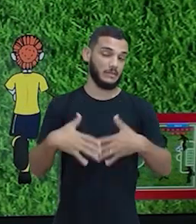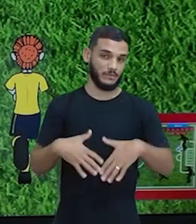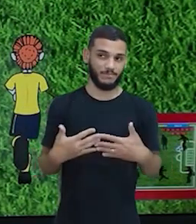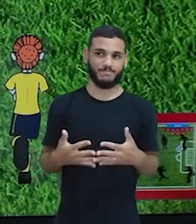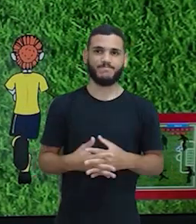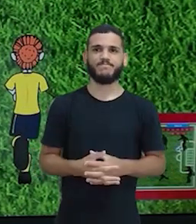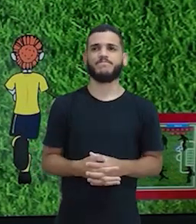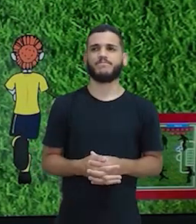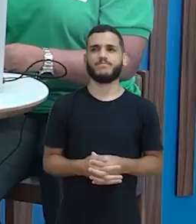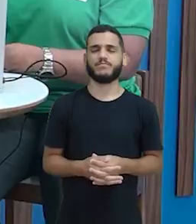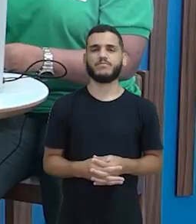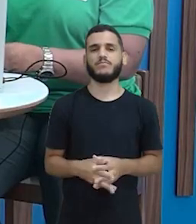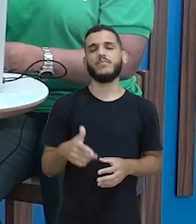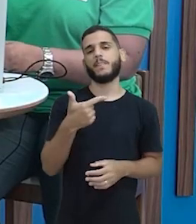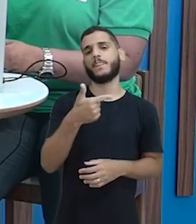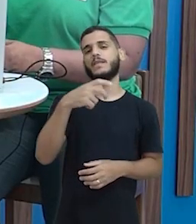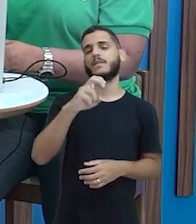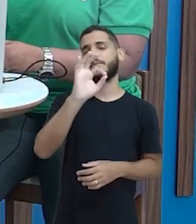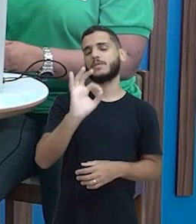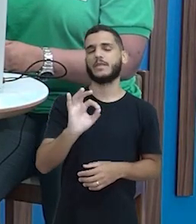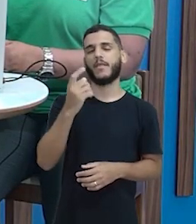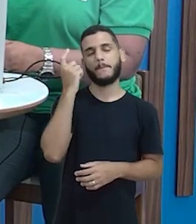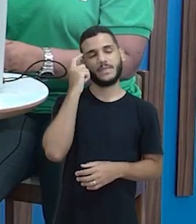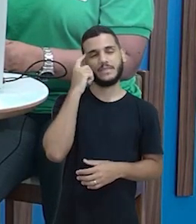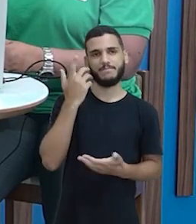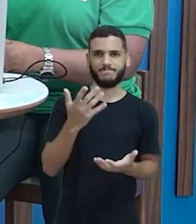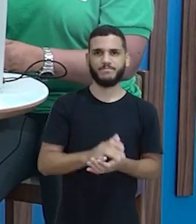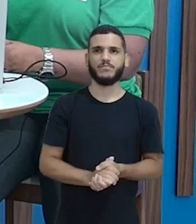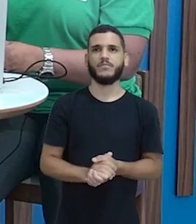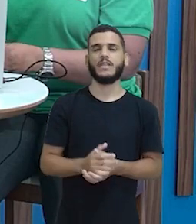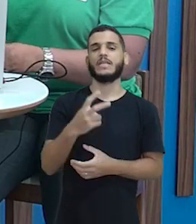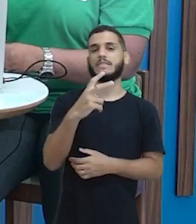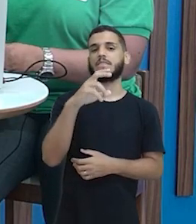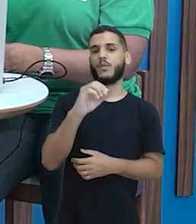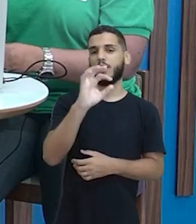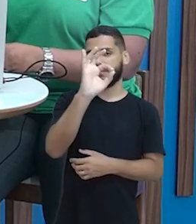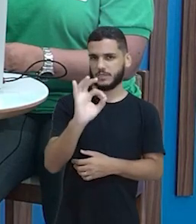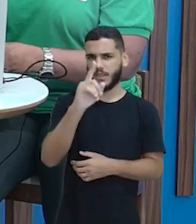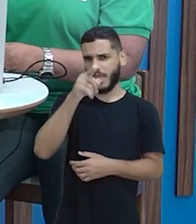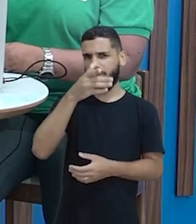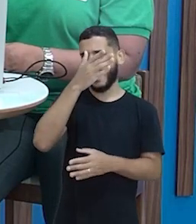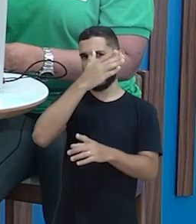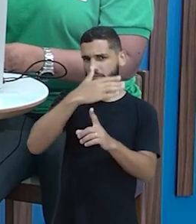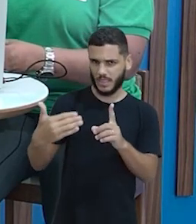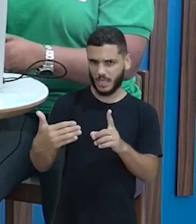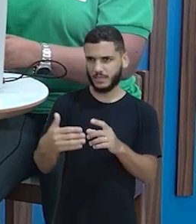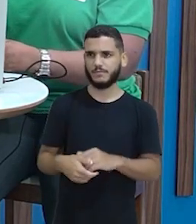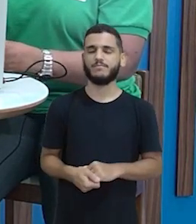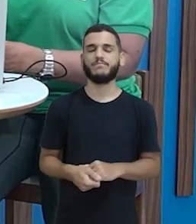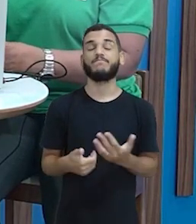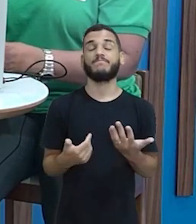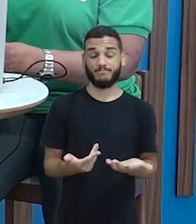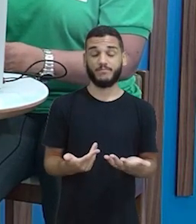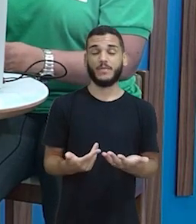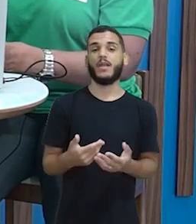Eita foca aqui ó 25% pensa aqui comigo ó 50% não é a metade é a metade de 400 é 200